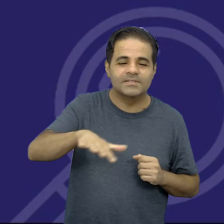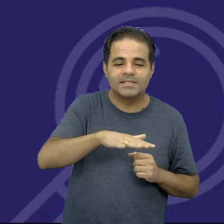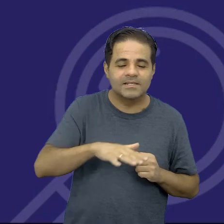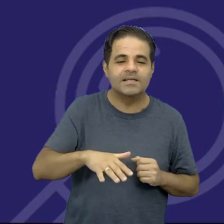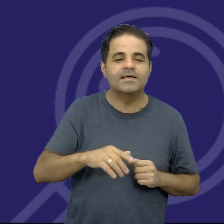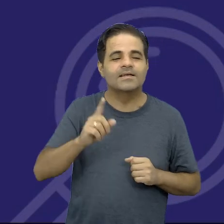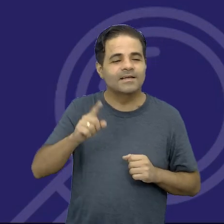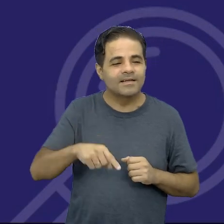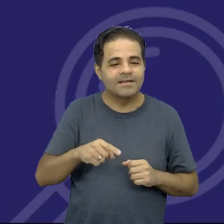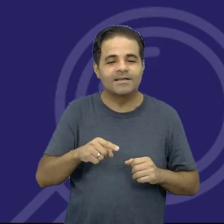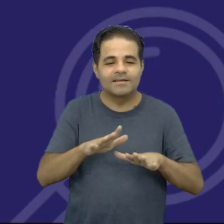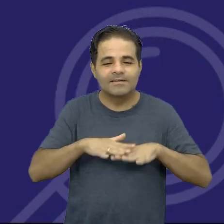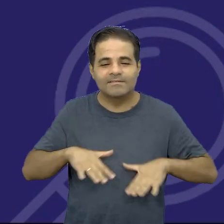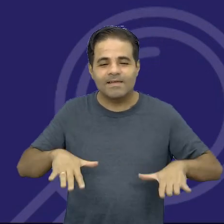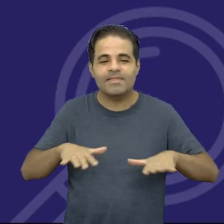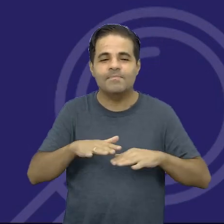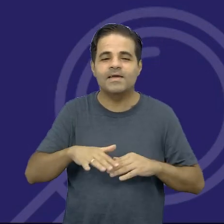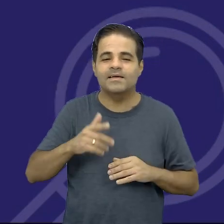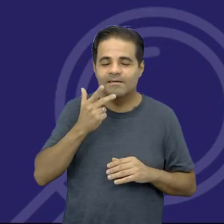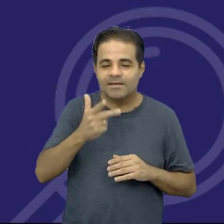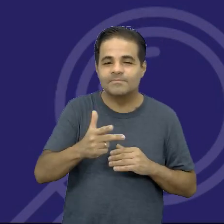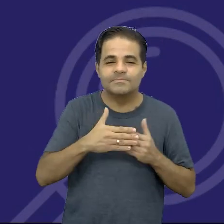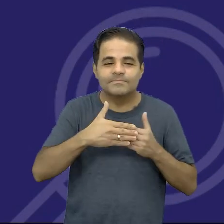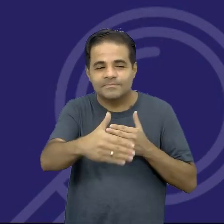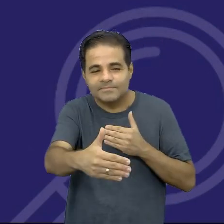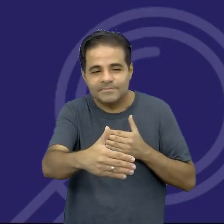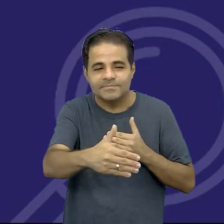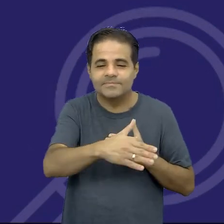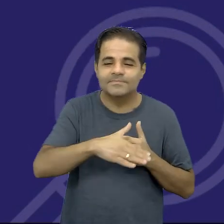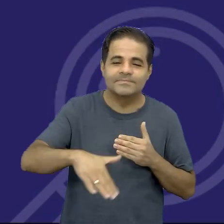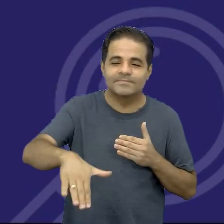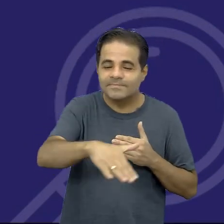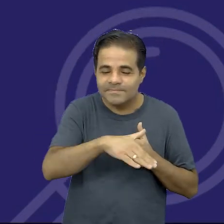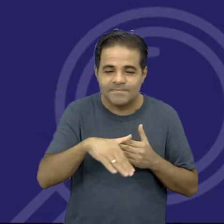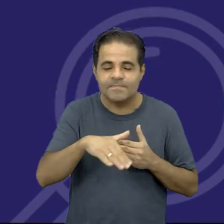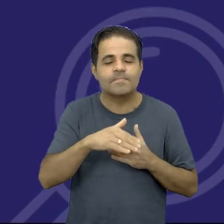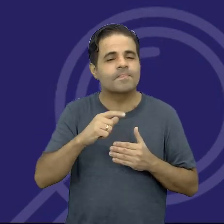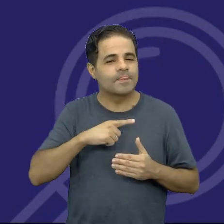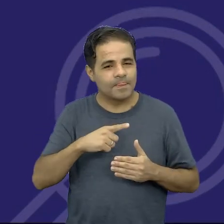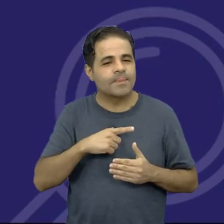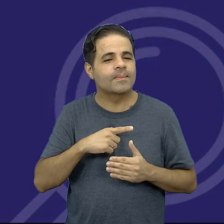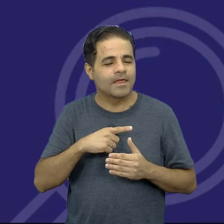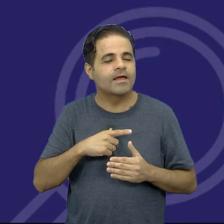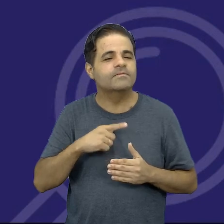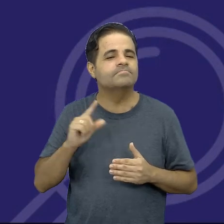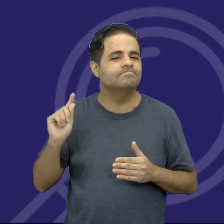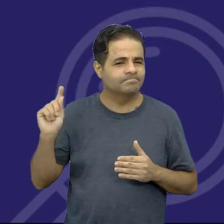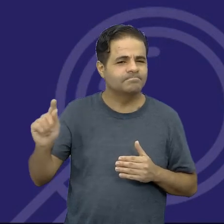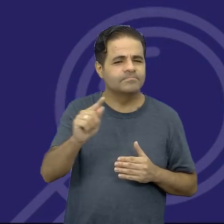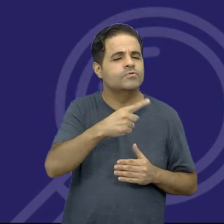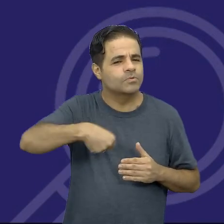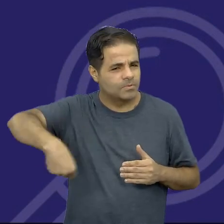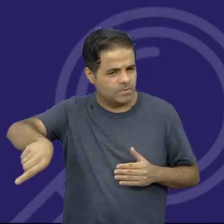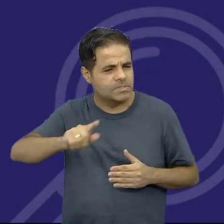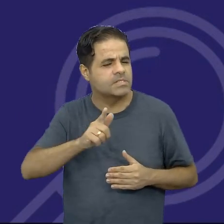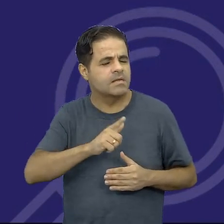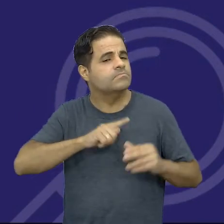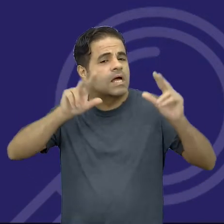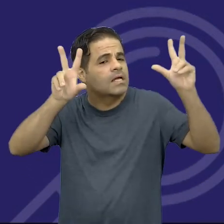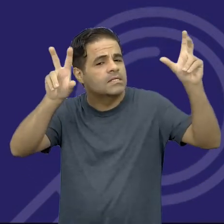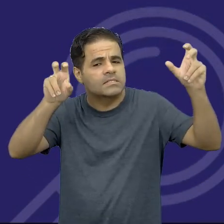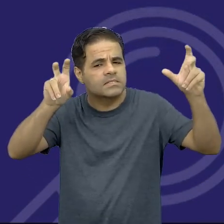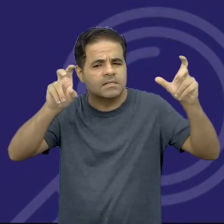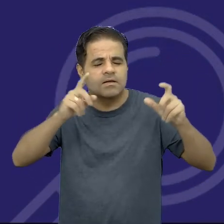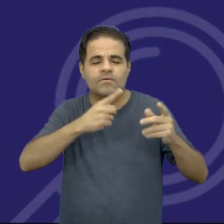é bastante reduzida e está posicionada internamente no corpo do animal. E aí nós temos a seguinte questão,